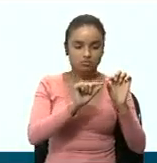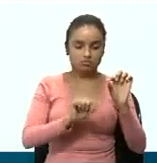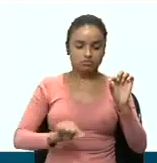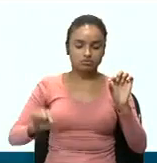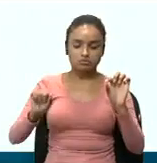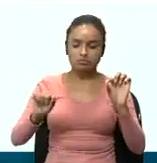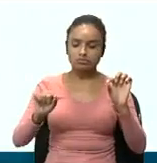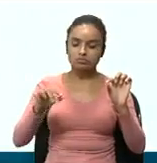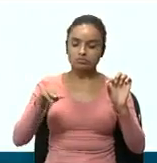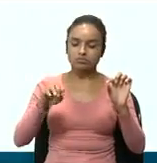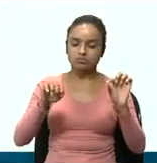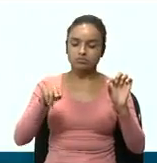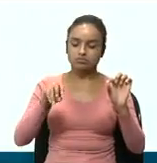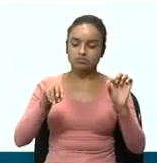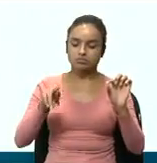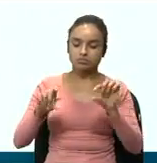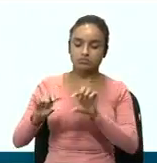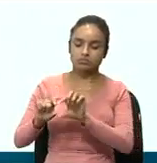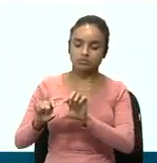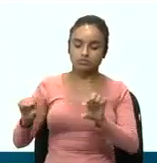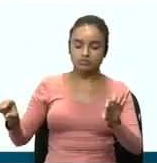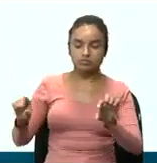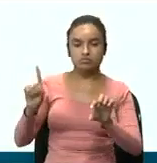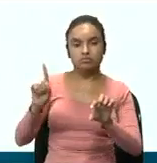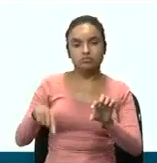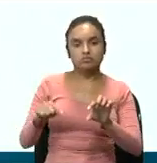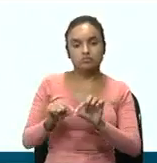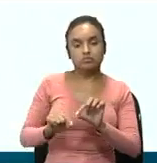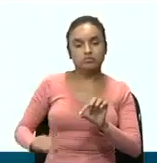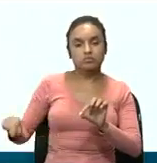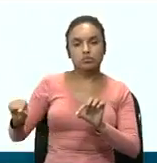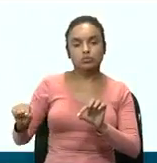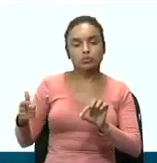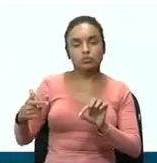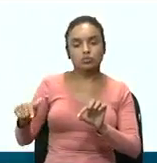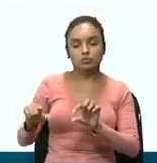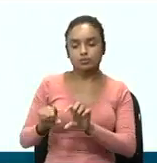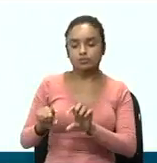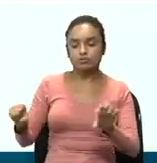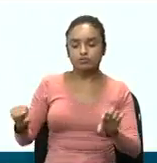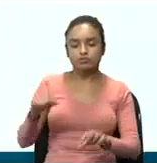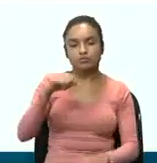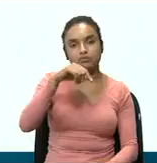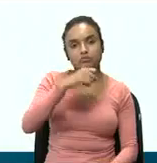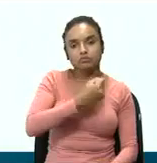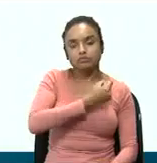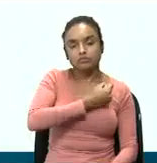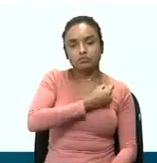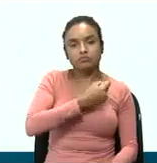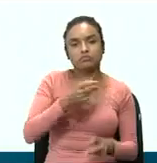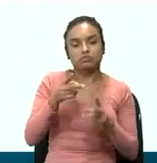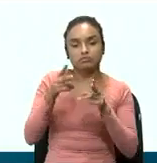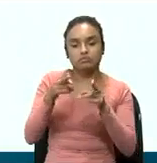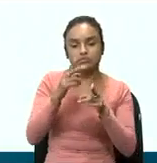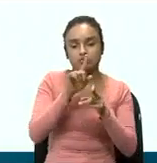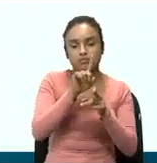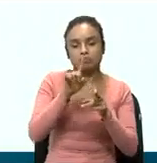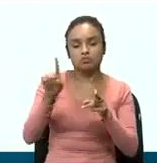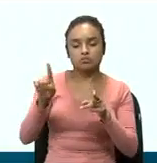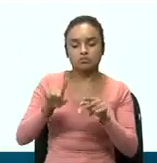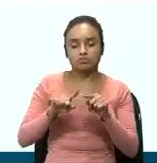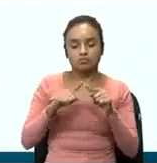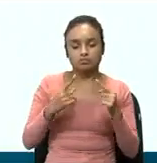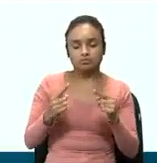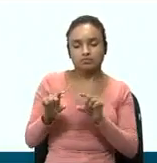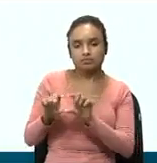ok? Como eu tenho essa situação, que o numerador é igual, mas o denominador é